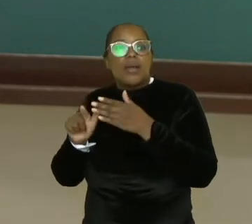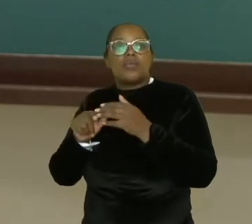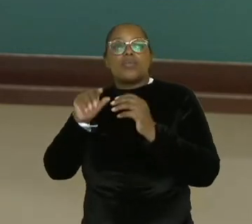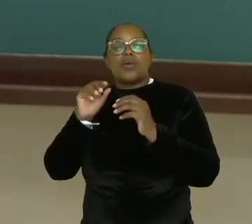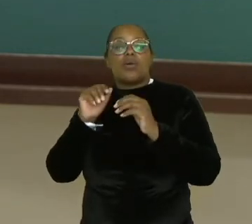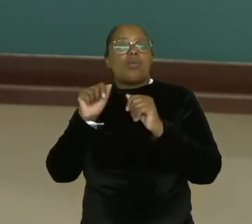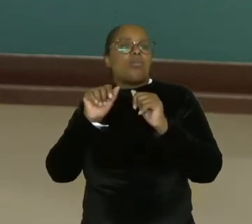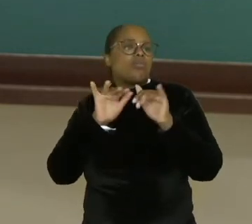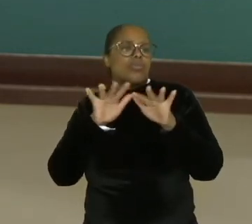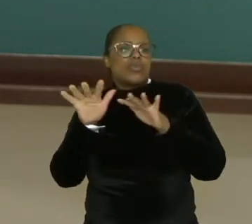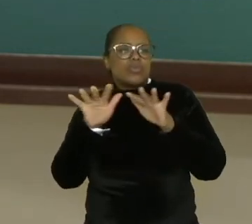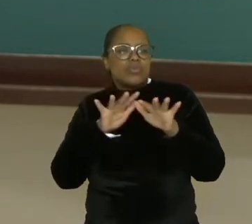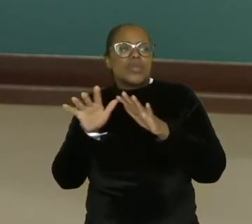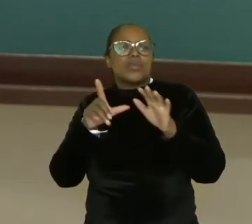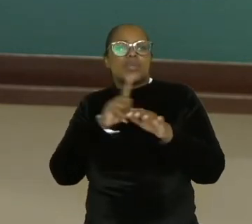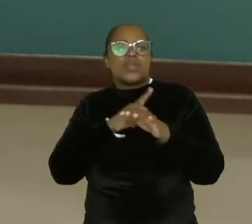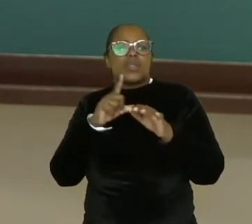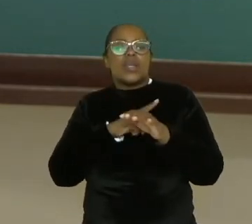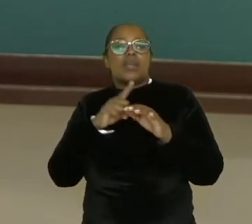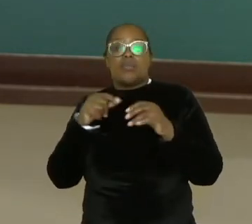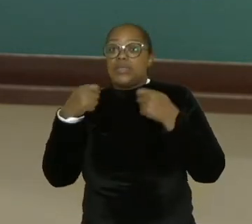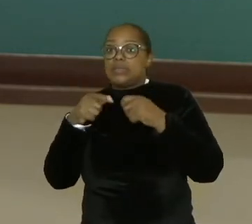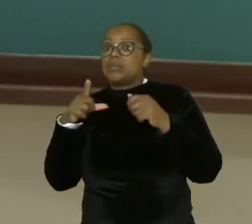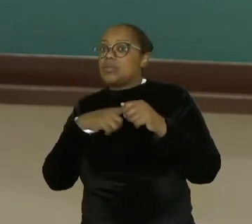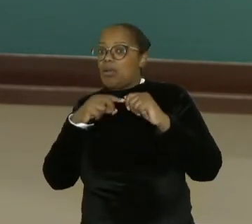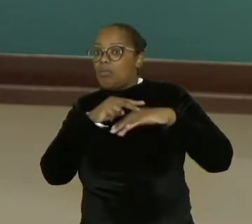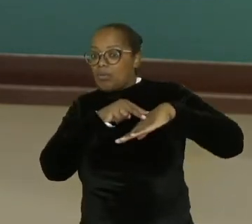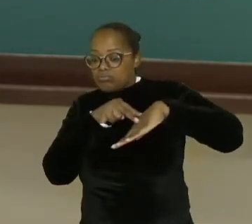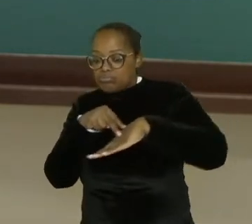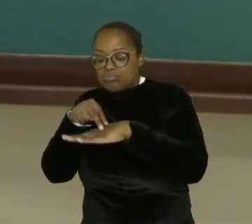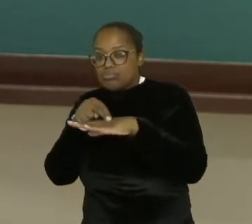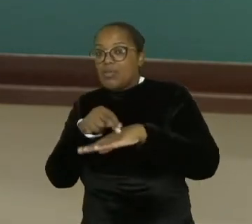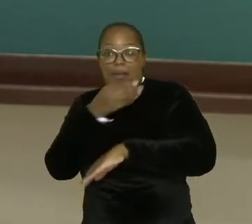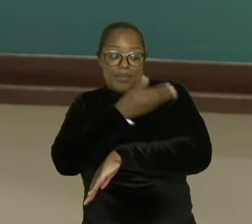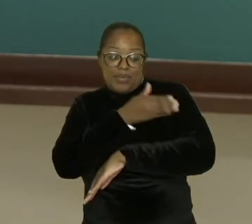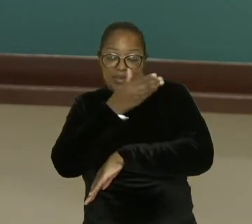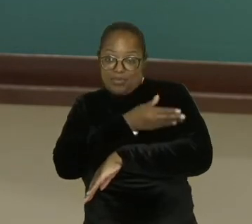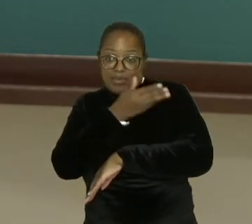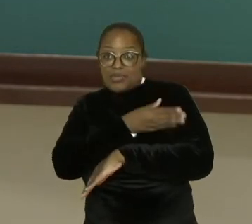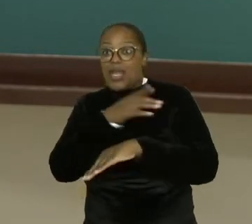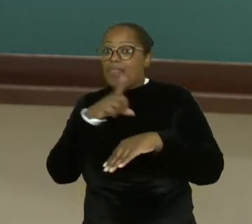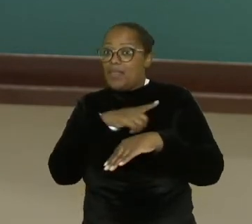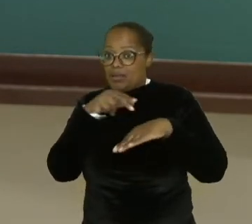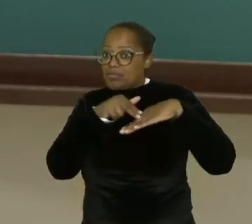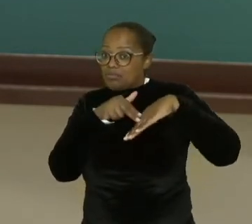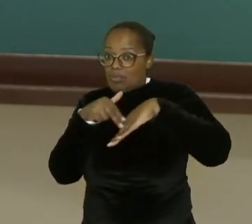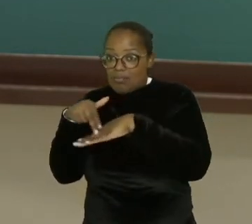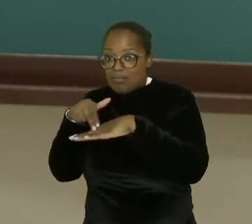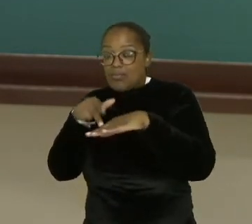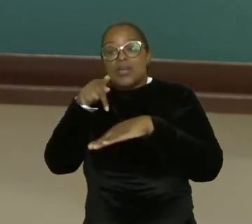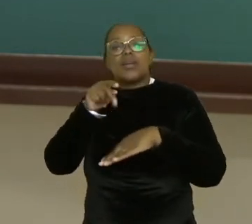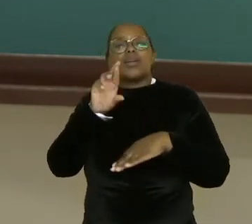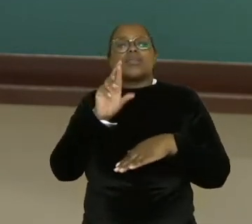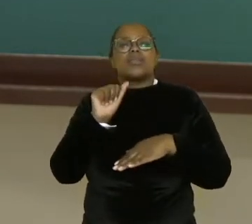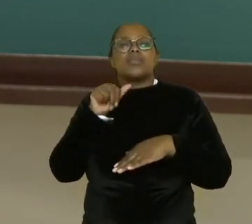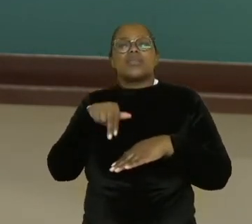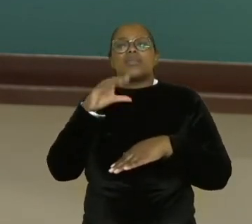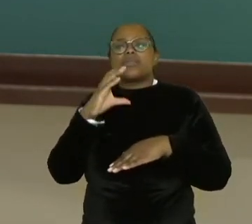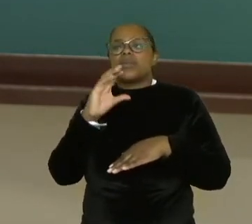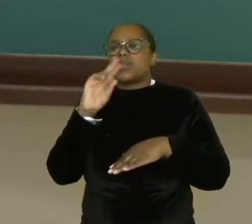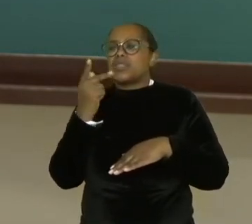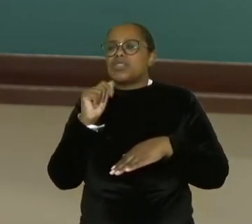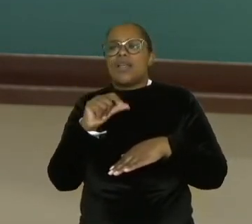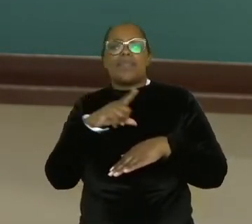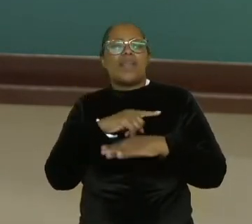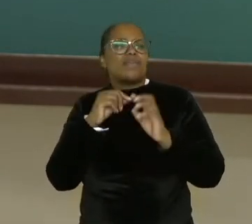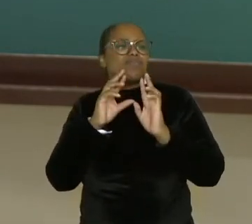indispensável para a prática do surf é o equipamento, claro, né? Para se praticar o surf, você tem que ter a prancha. A prancha vem sofrendo inúmeras transformações no decorrer do tempo,